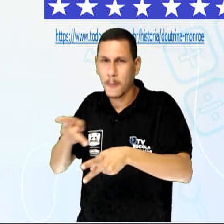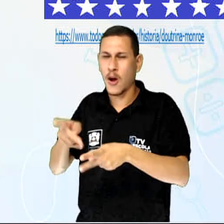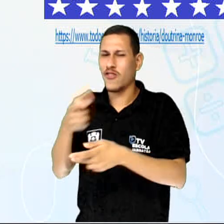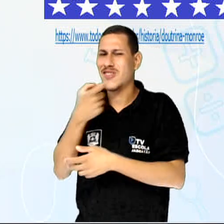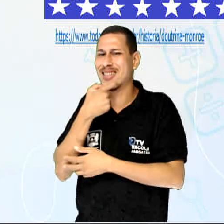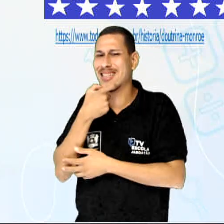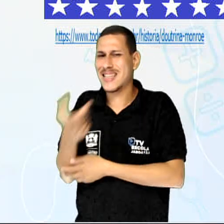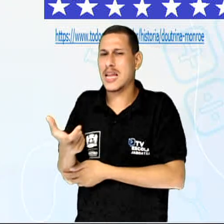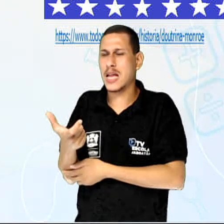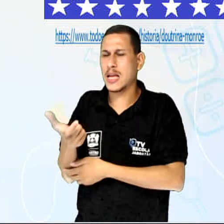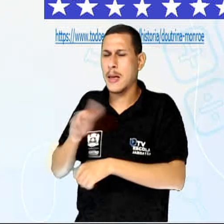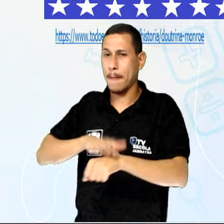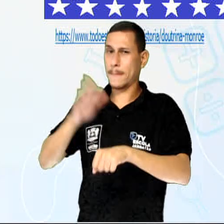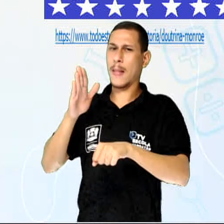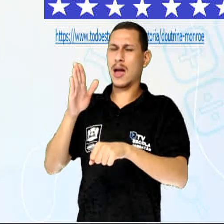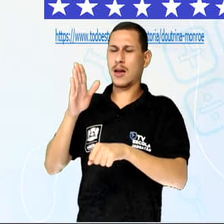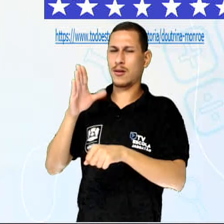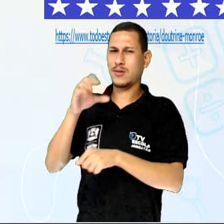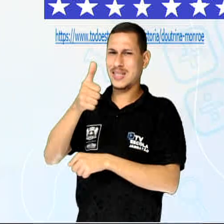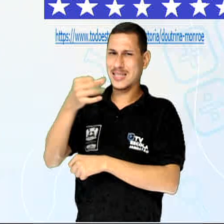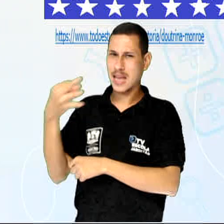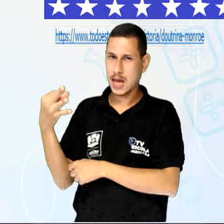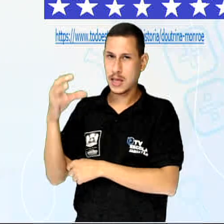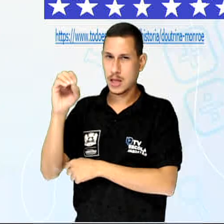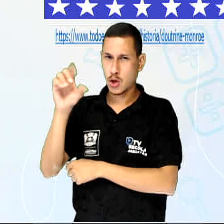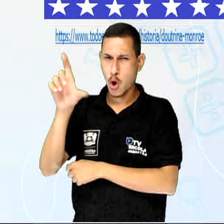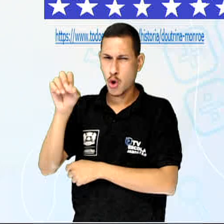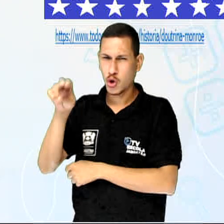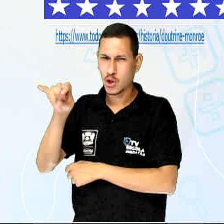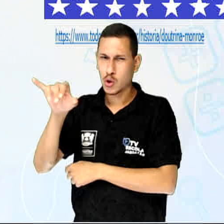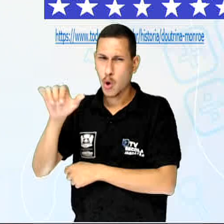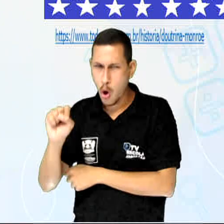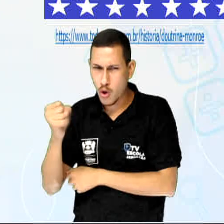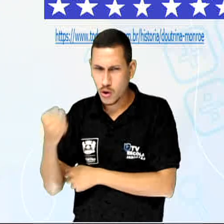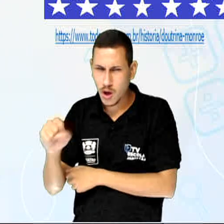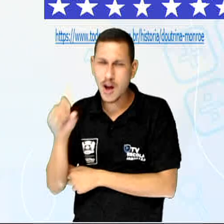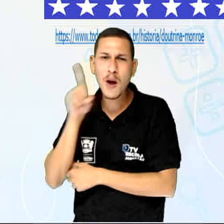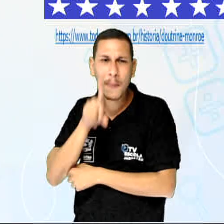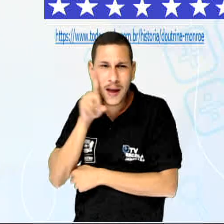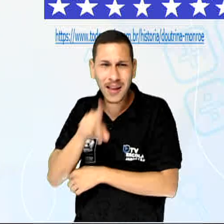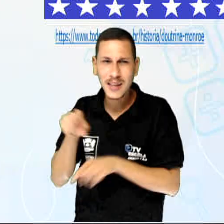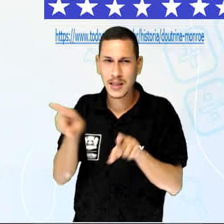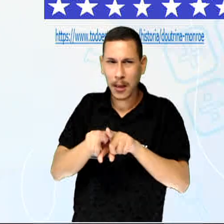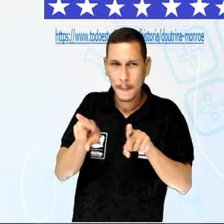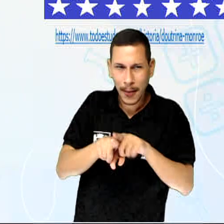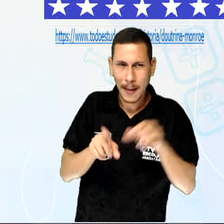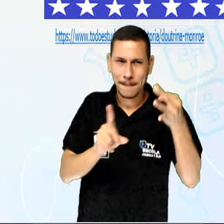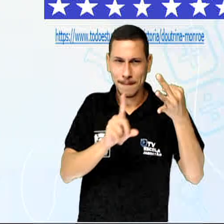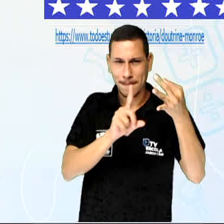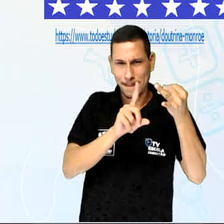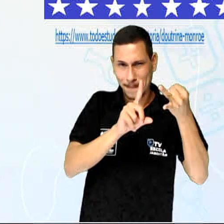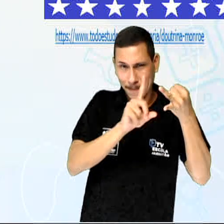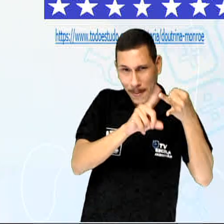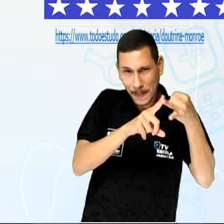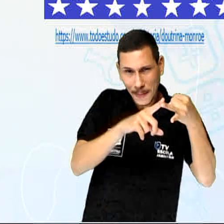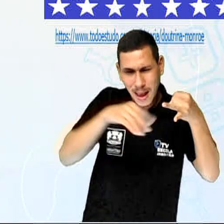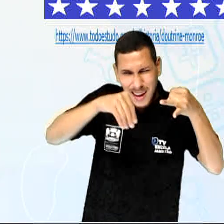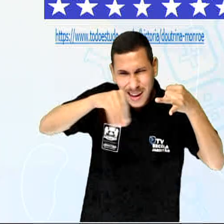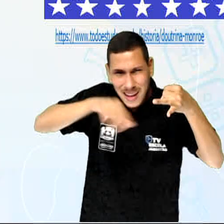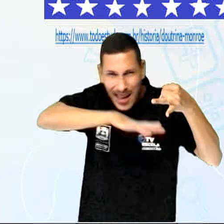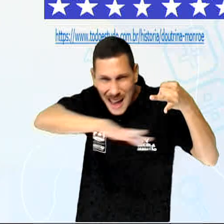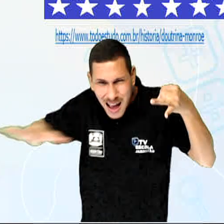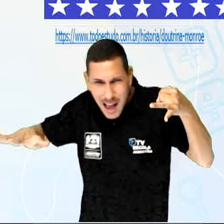maioria das 13 colônias americanas. Um outro foi a grande área continental da América, que permitiu